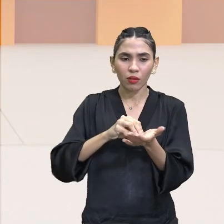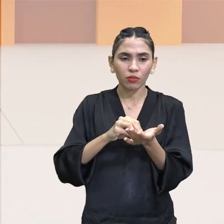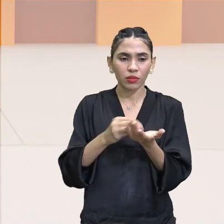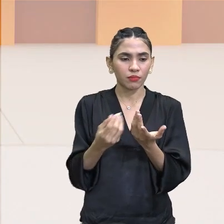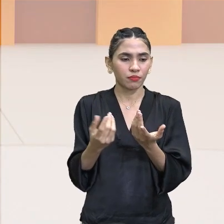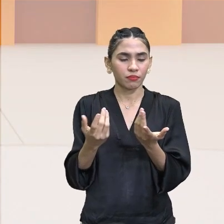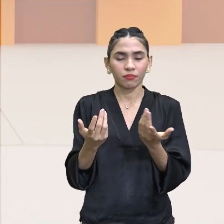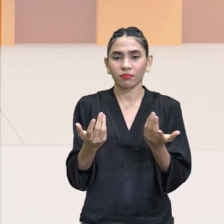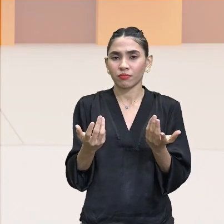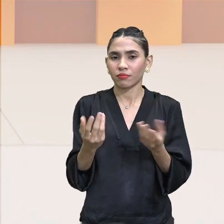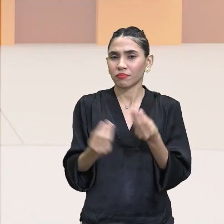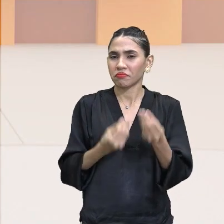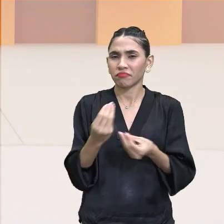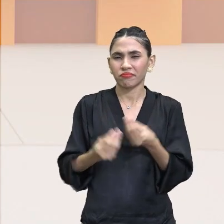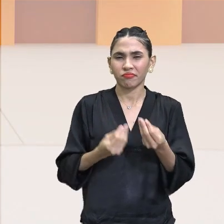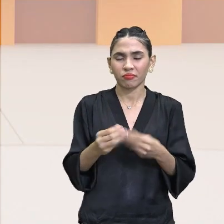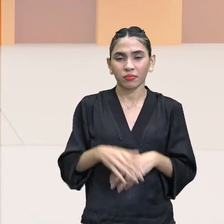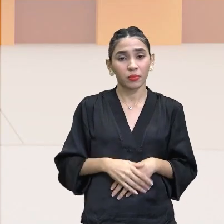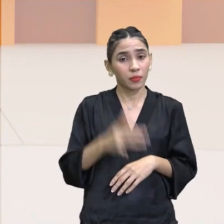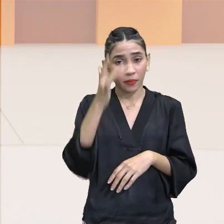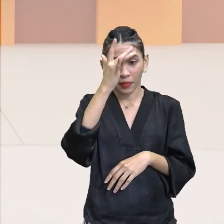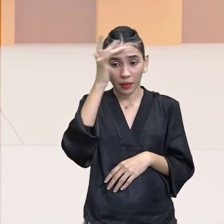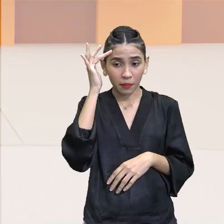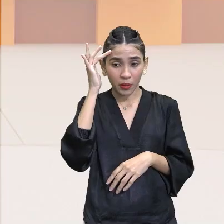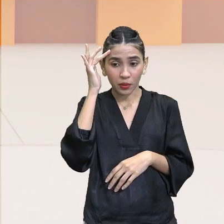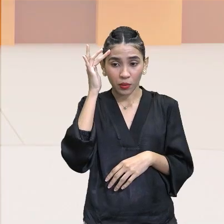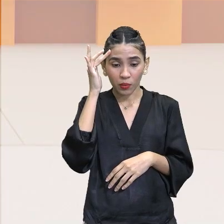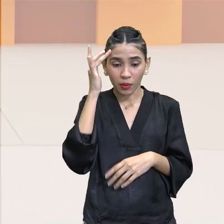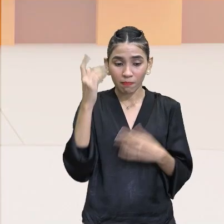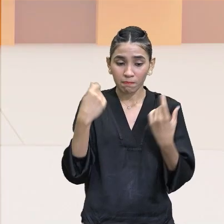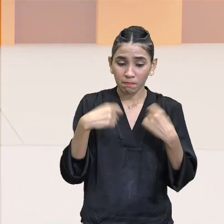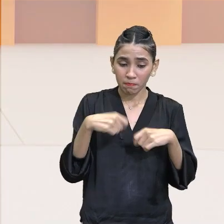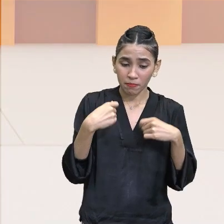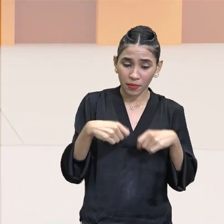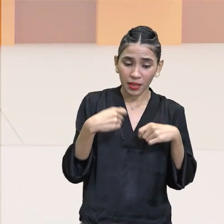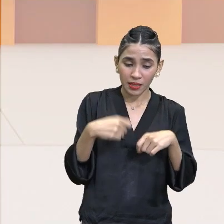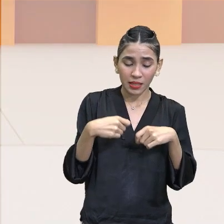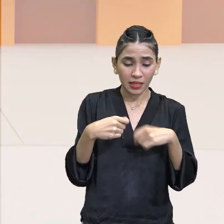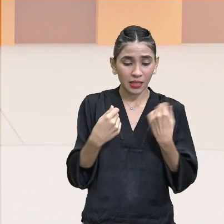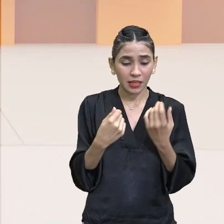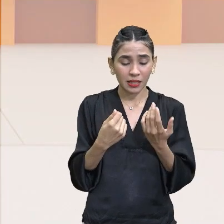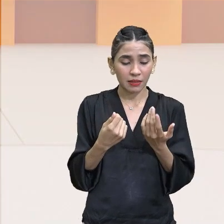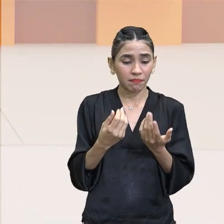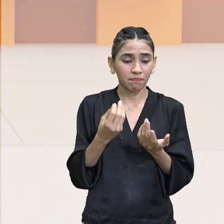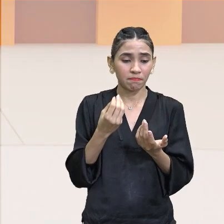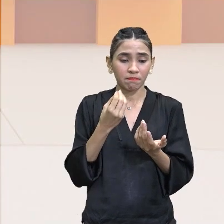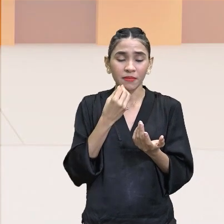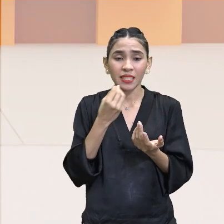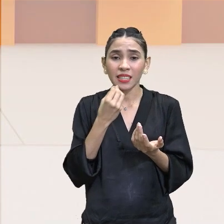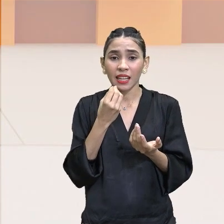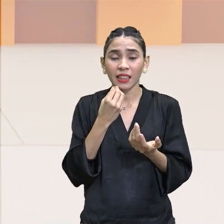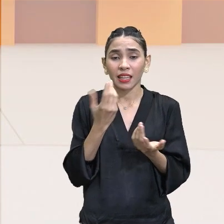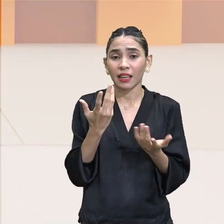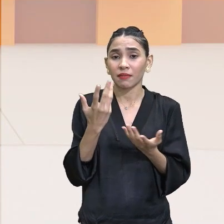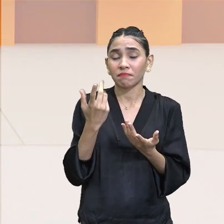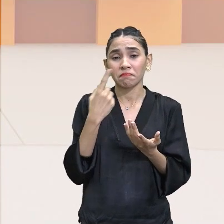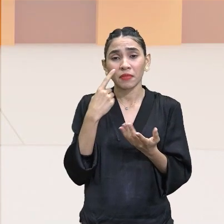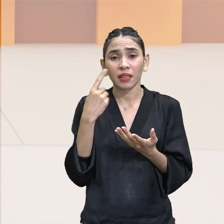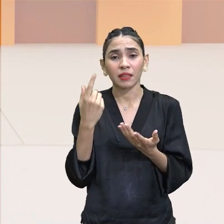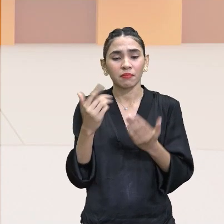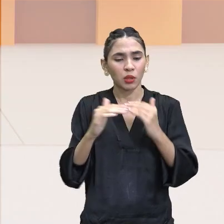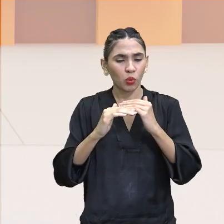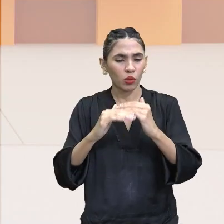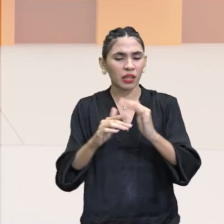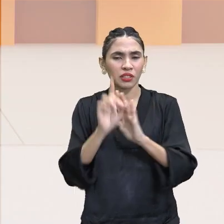daquele estado ali. Né? A pessoa tem que se submeter a outras coisas ou apenas não acessar aquilo. Que igualdade